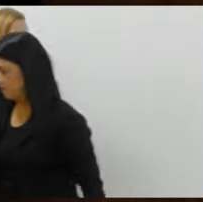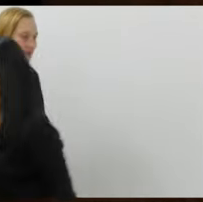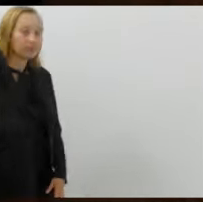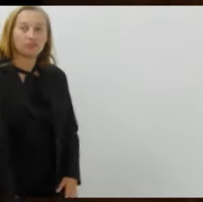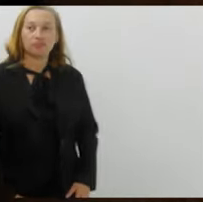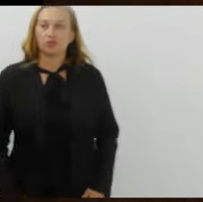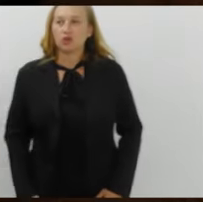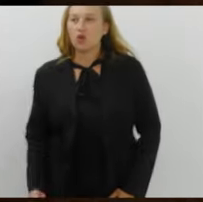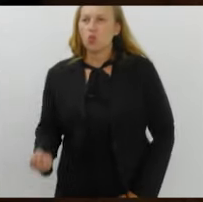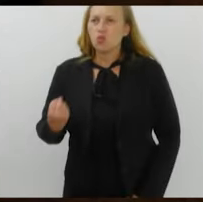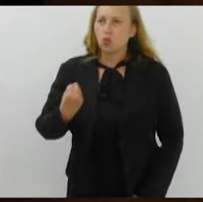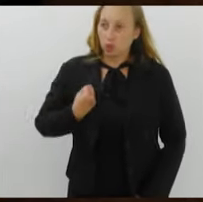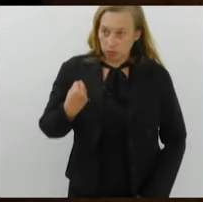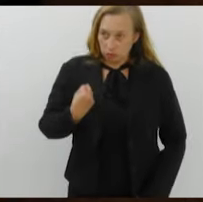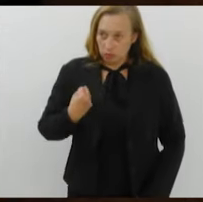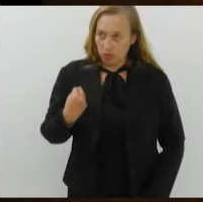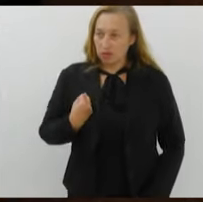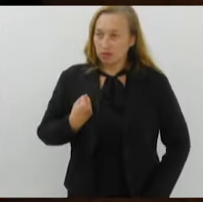Aumentou o número